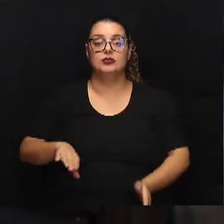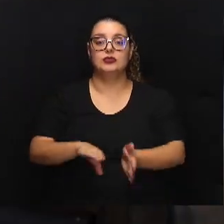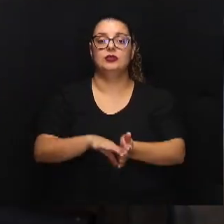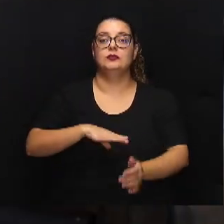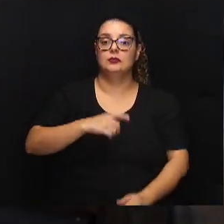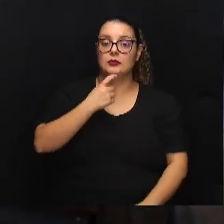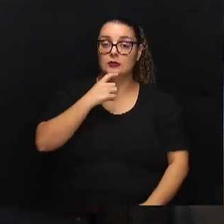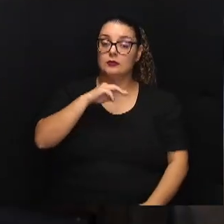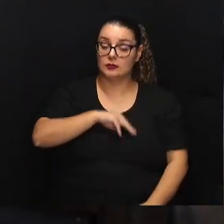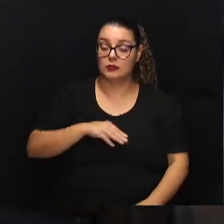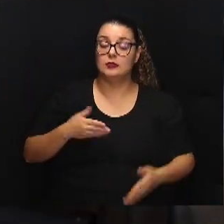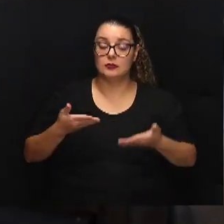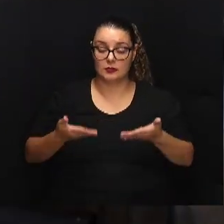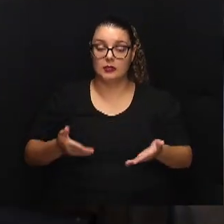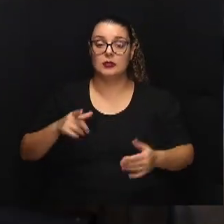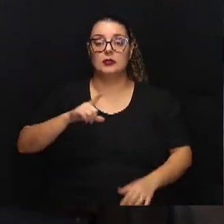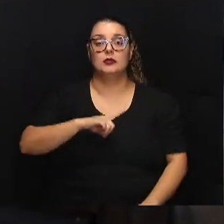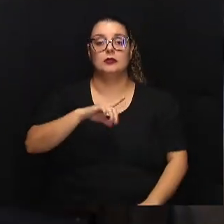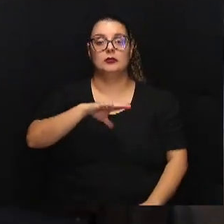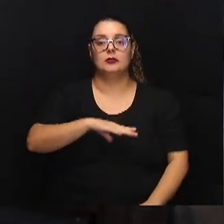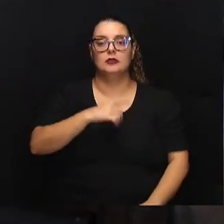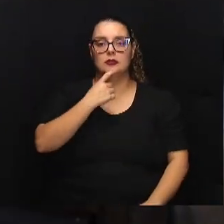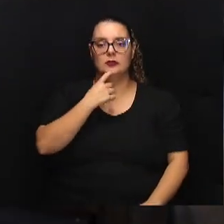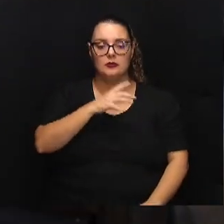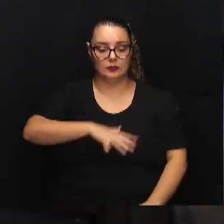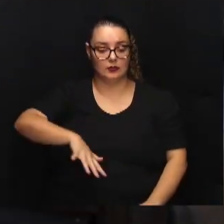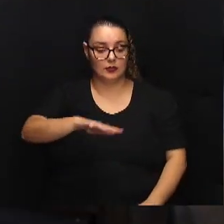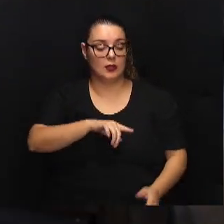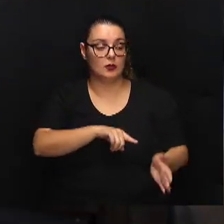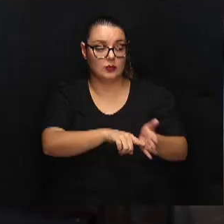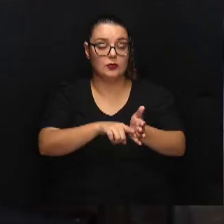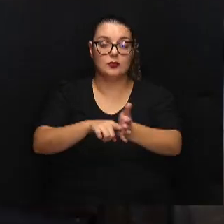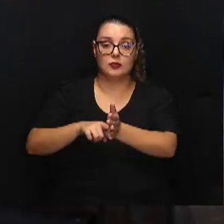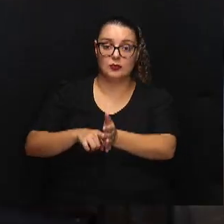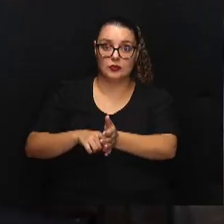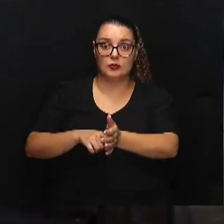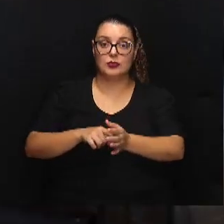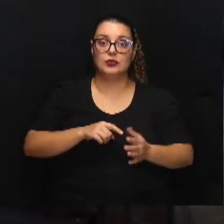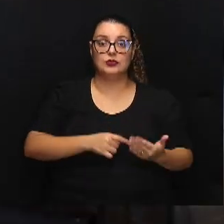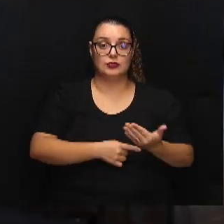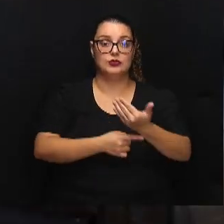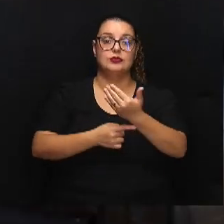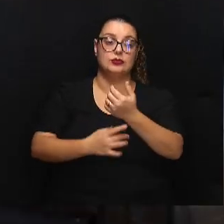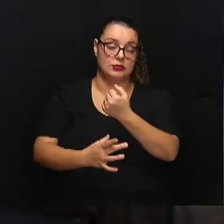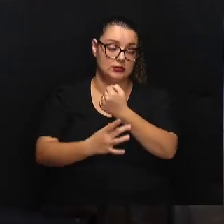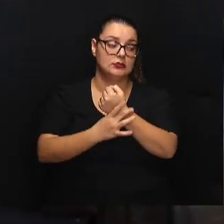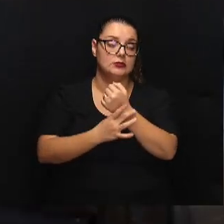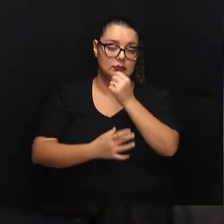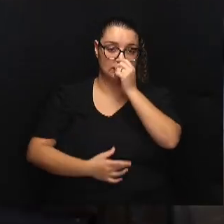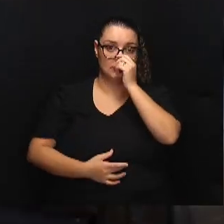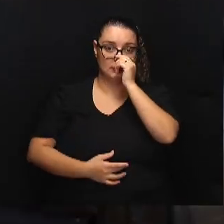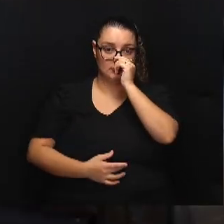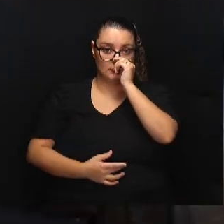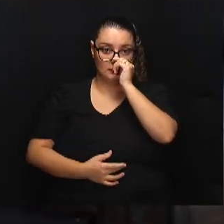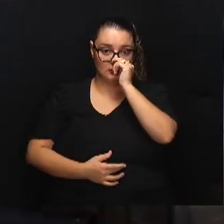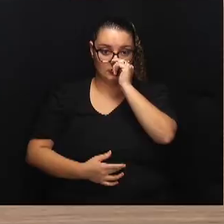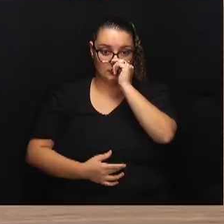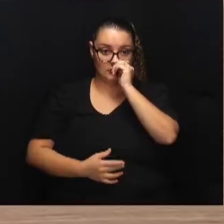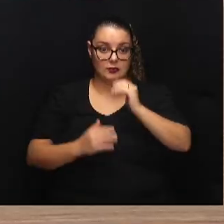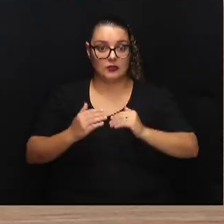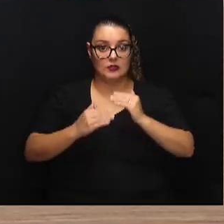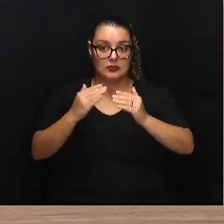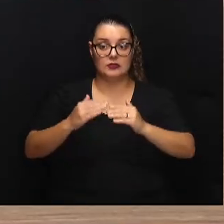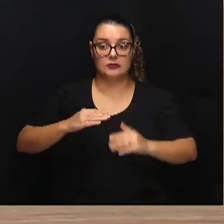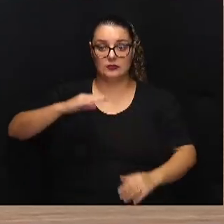de implantar aqui em Campinas, na verdade, uma área de pesquisa de tecnologia e segurança que vai ser desenvolvido pelo